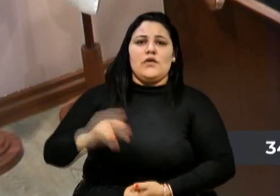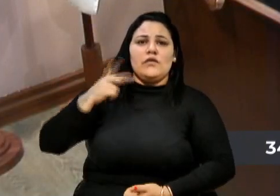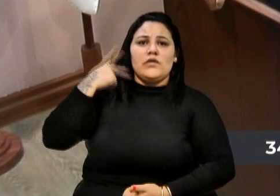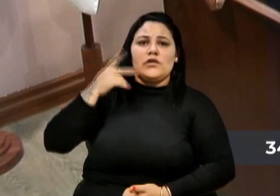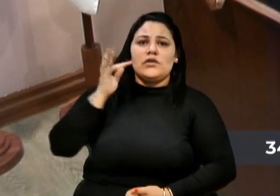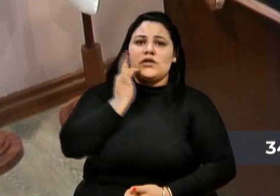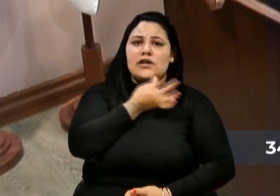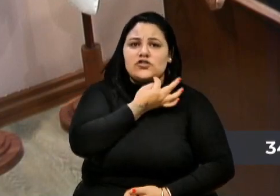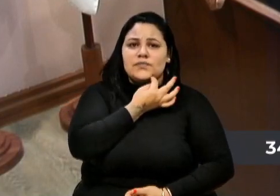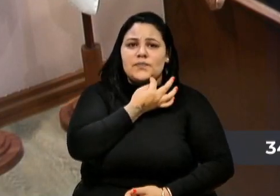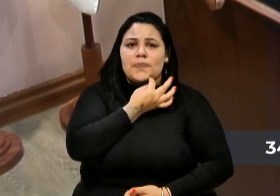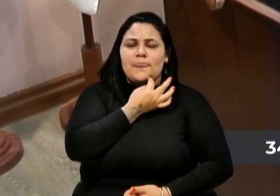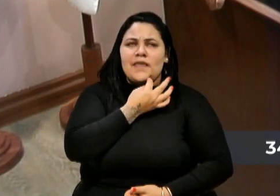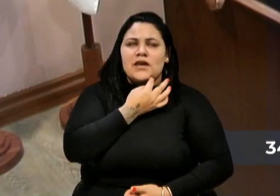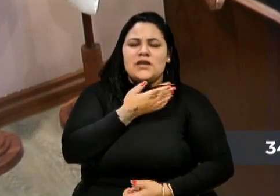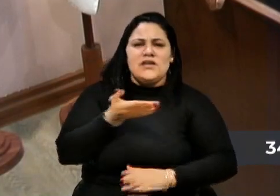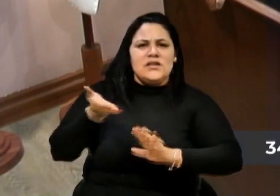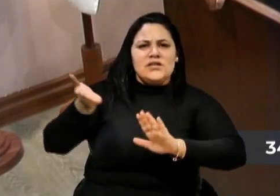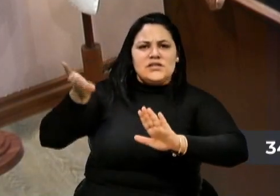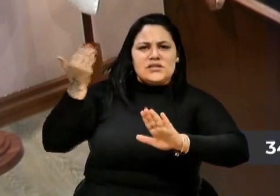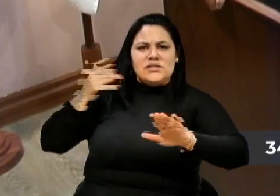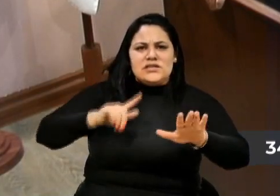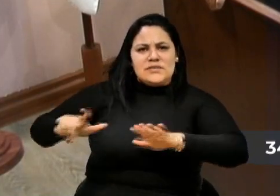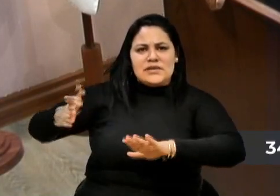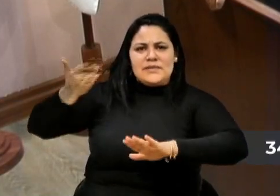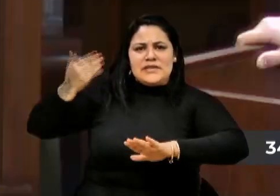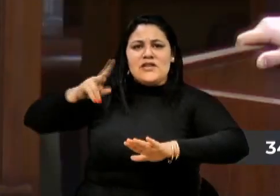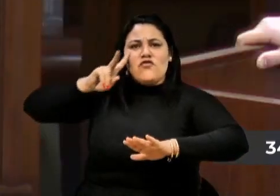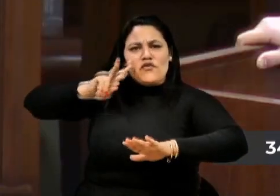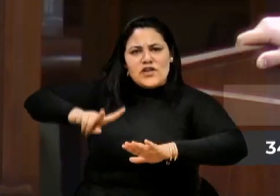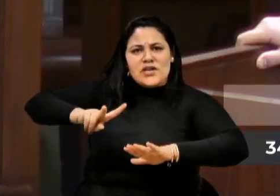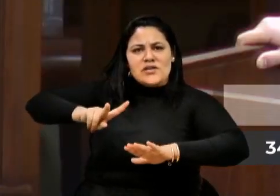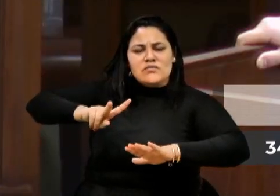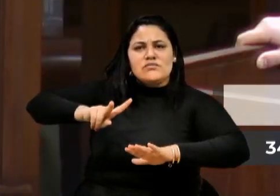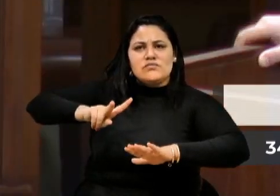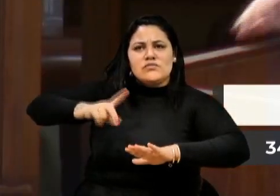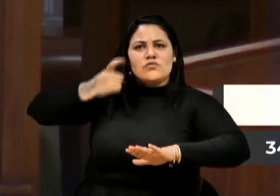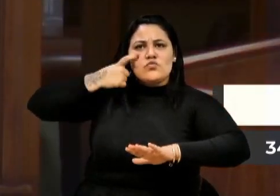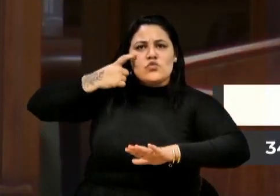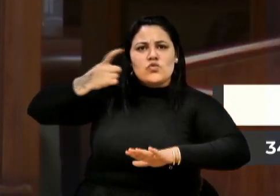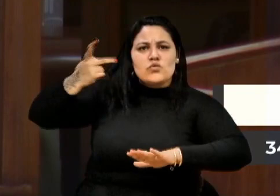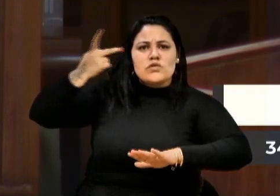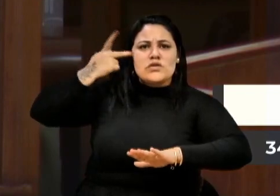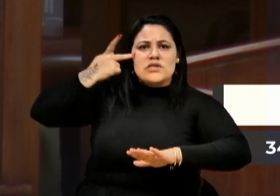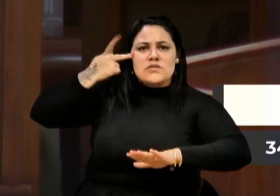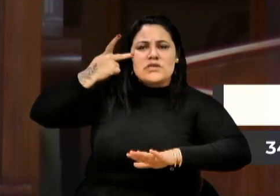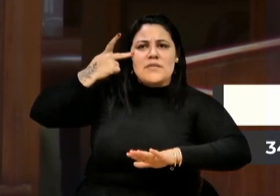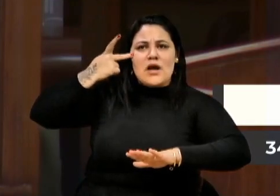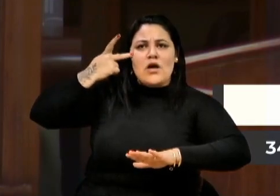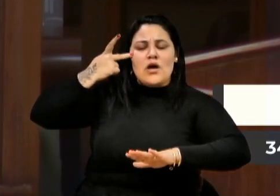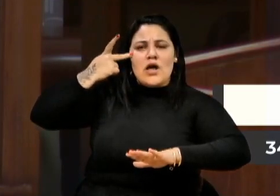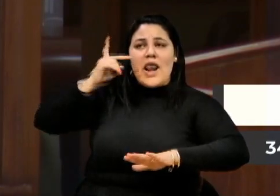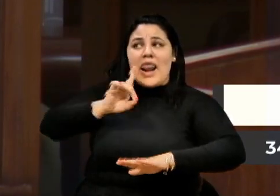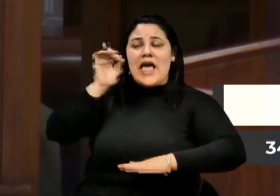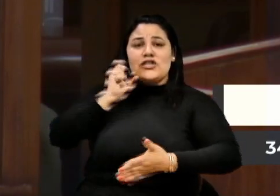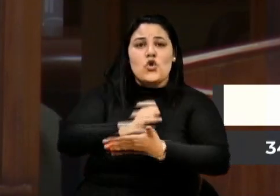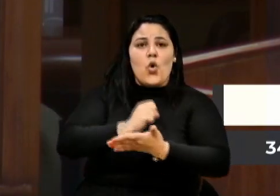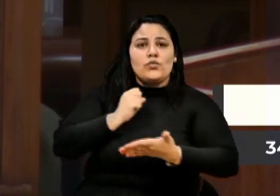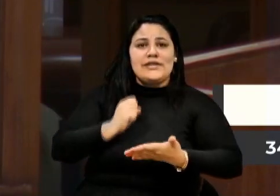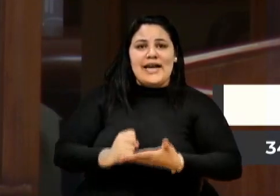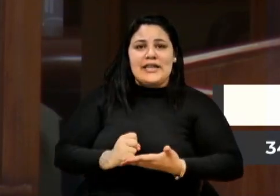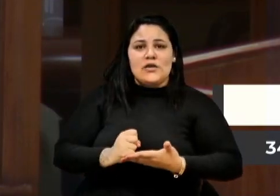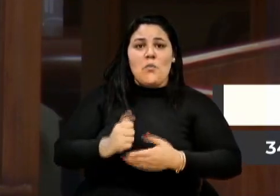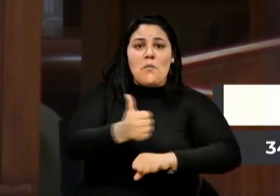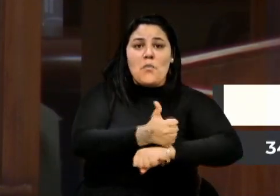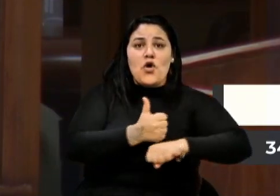até trouxe na outra semana aqui o exemplo que eu vi lá em São Paulo, né, que o município de São Paulo está contratando os guias de turismo para apresentar a cidade de São